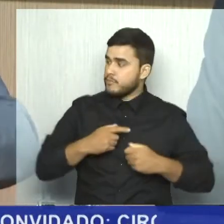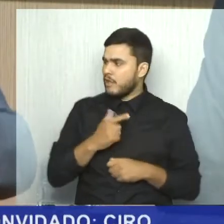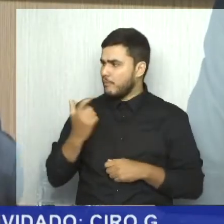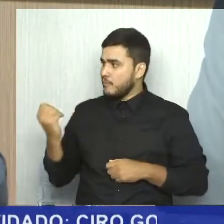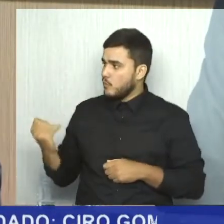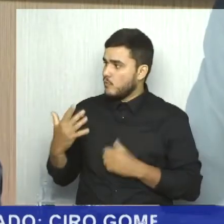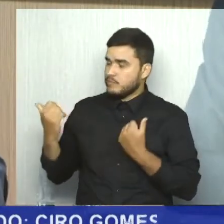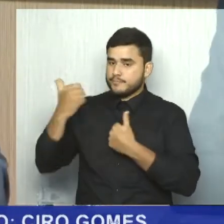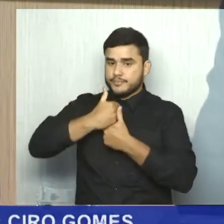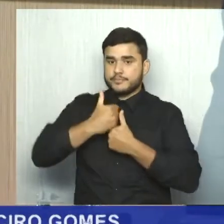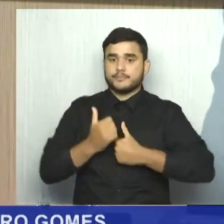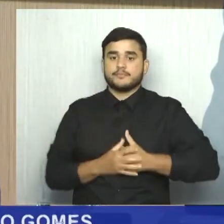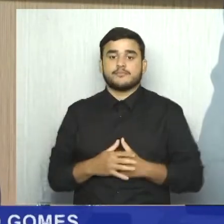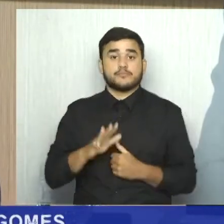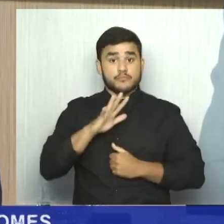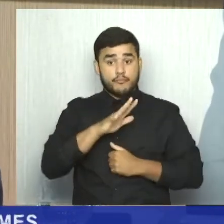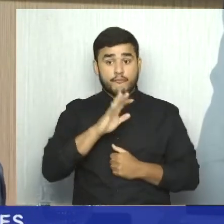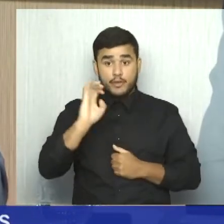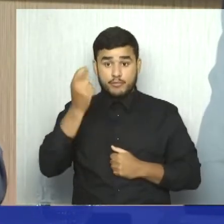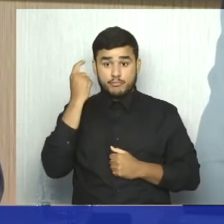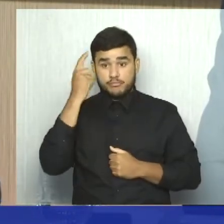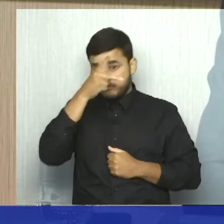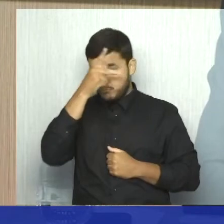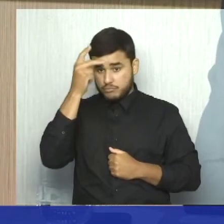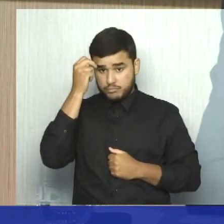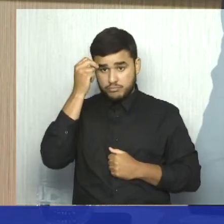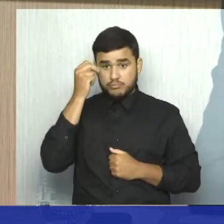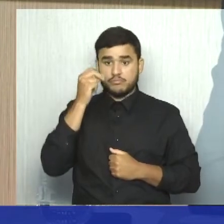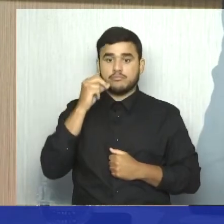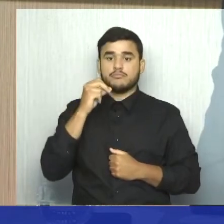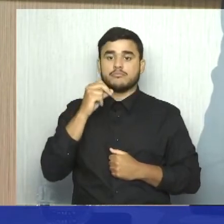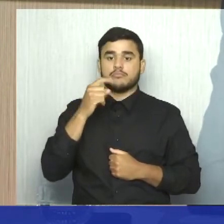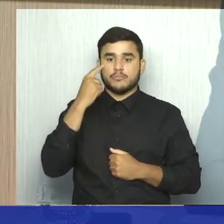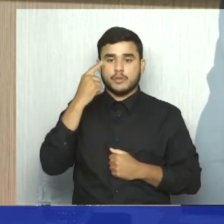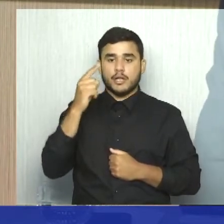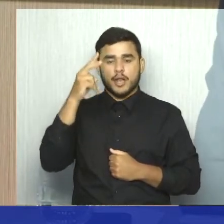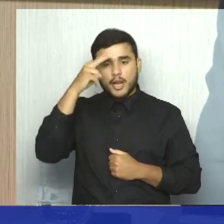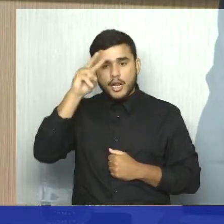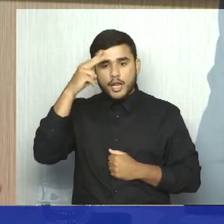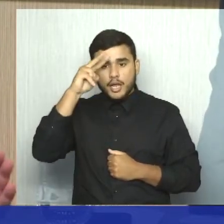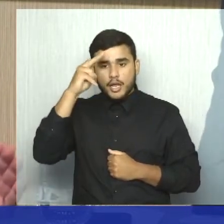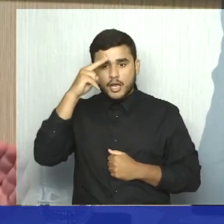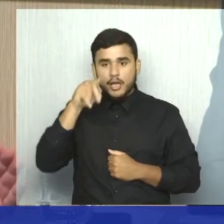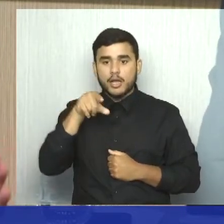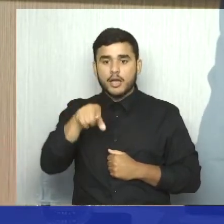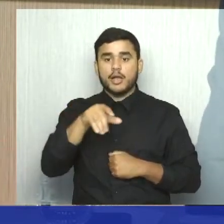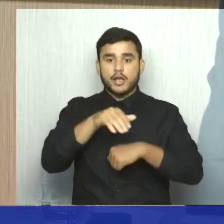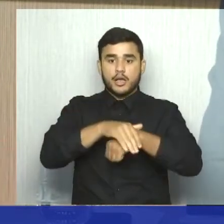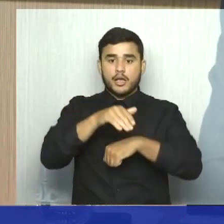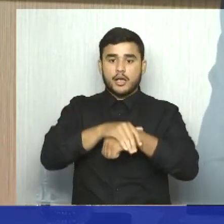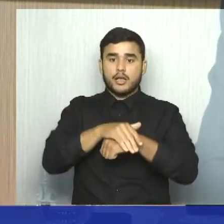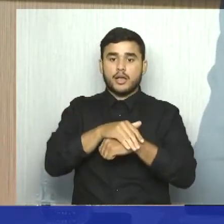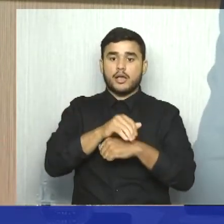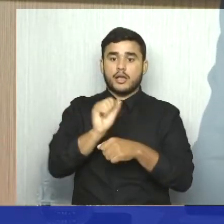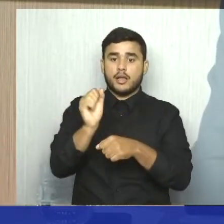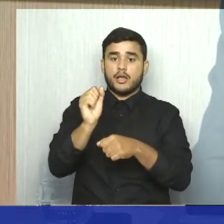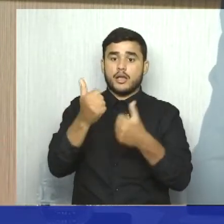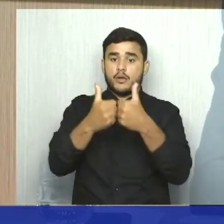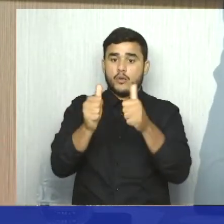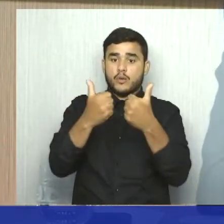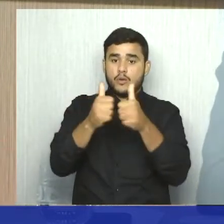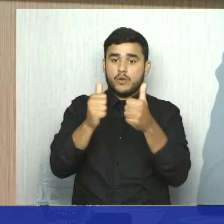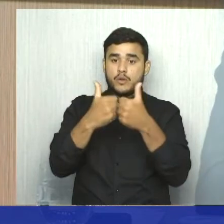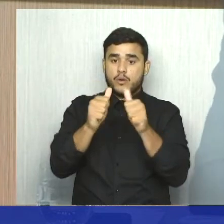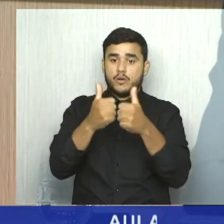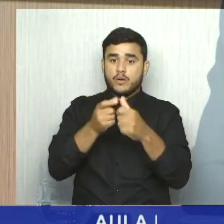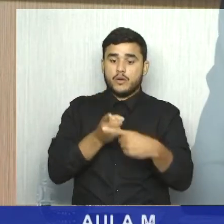onda do Brasil inteiro de pressão para implantar a catraca eletrônica. A catraca eletrônica resolve o problema,